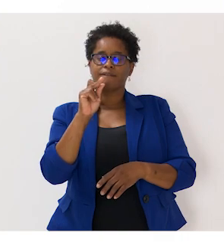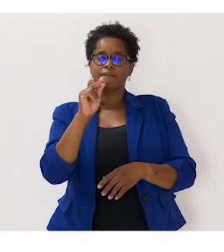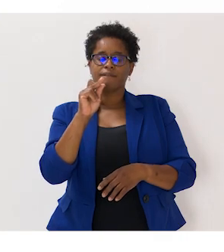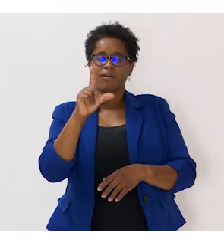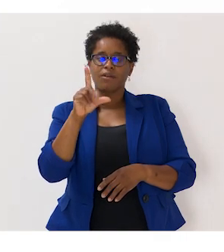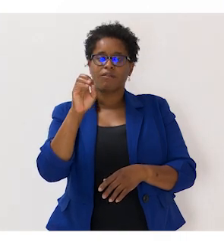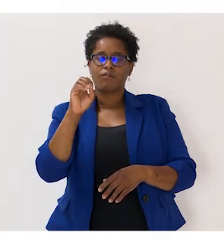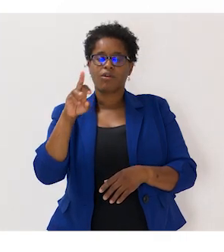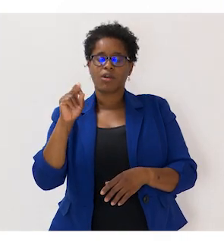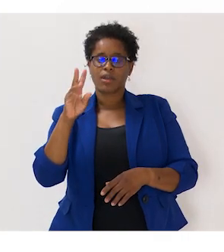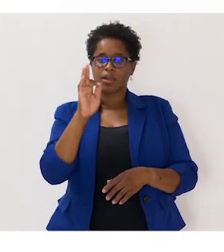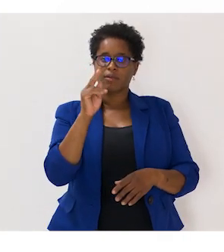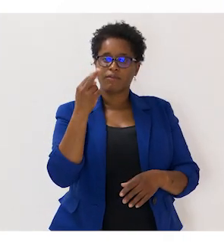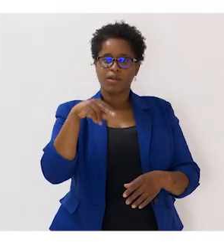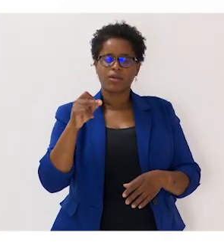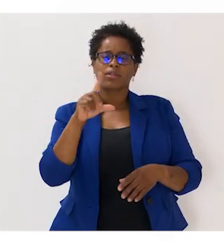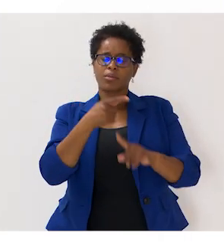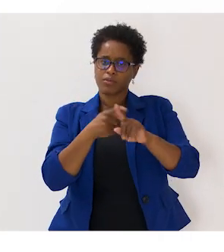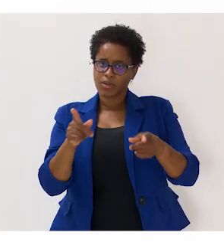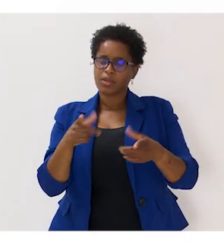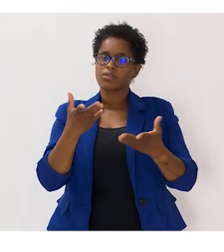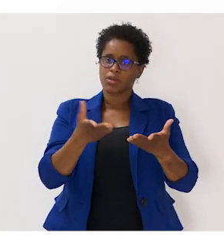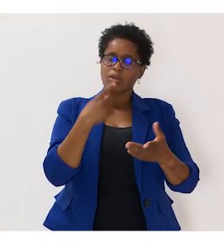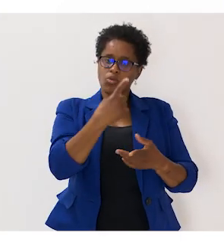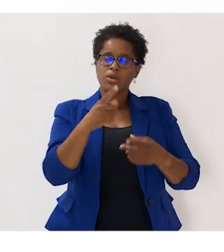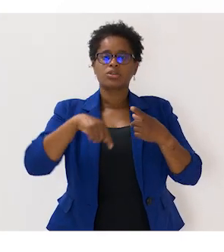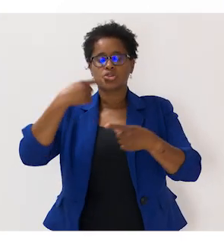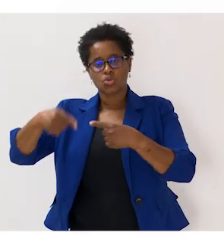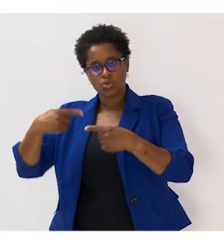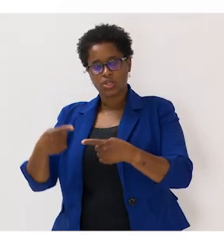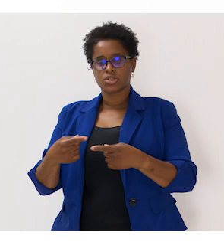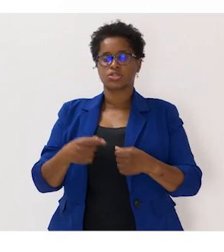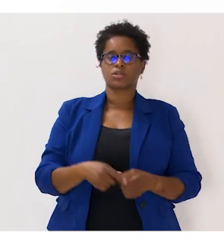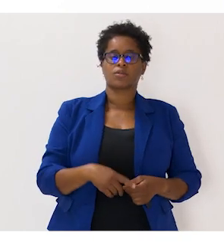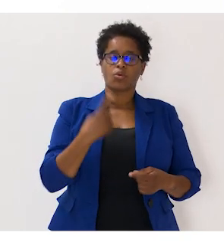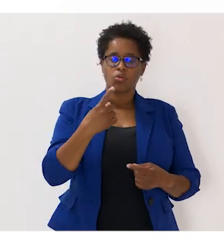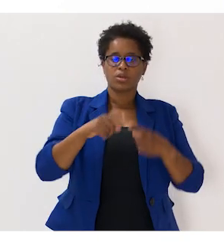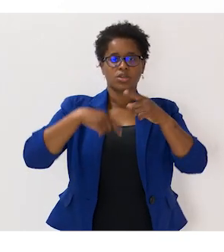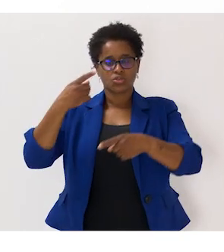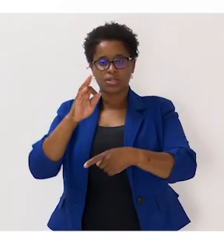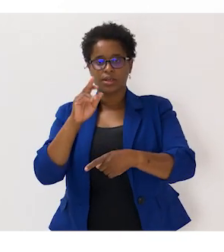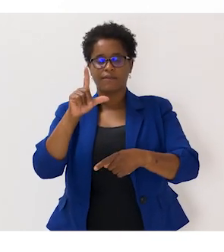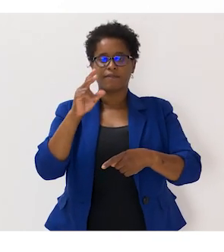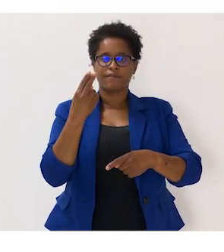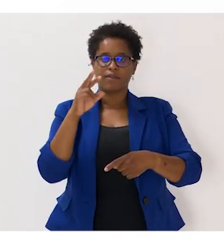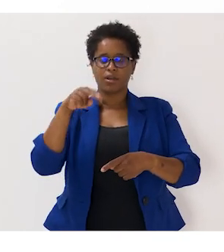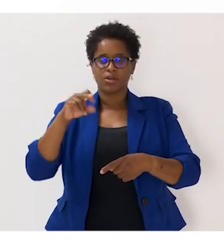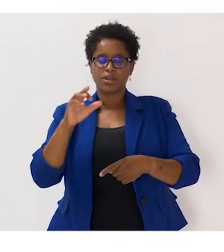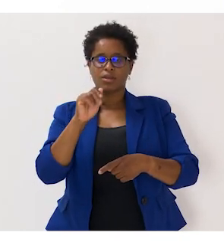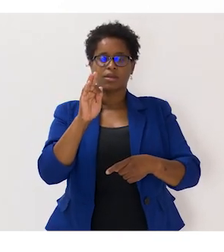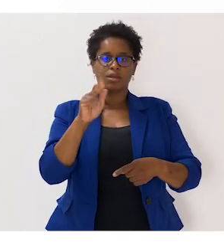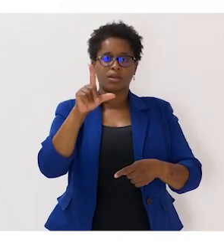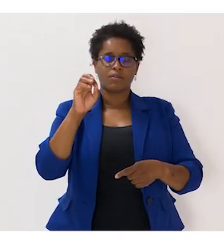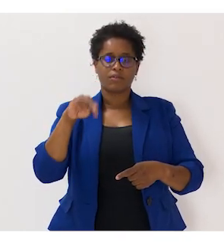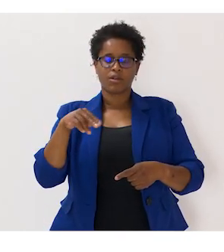também diferentes, ou seja, distintas uma das outras, fauna e flora típica de cada